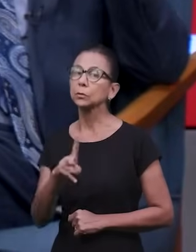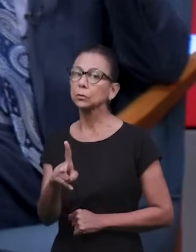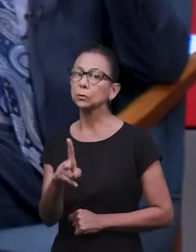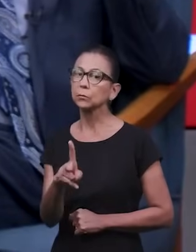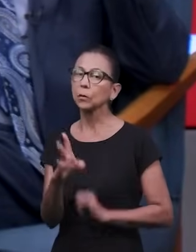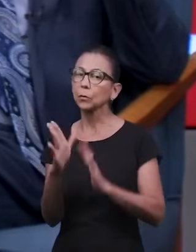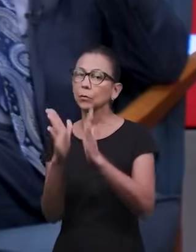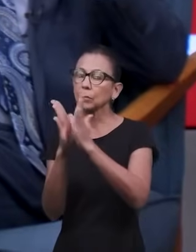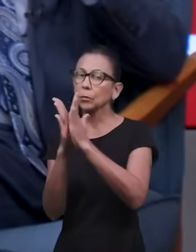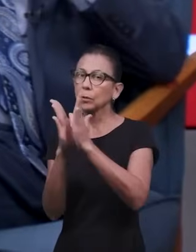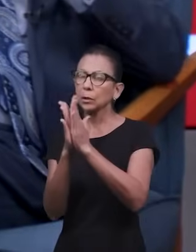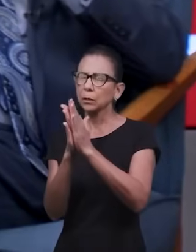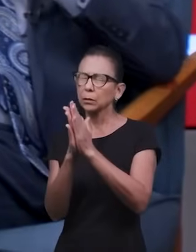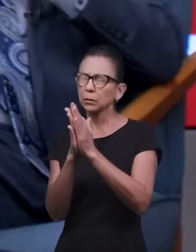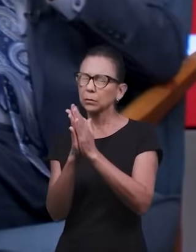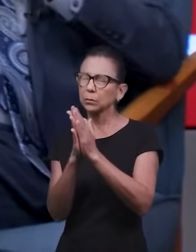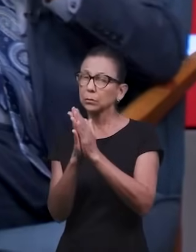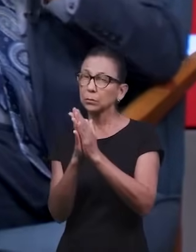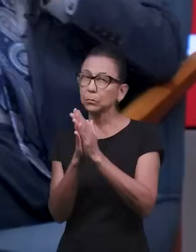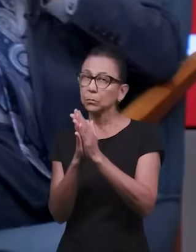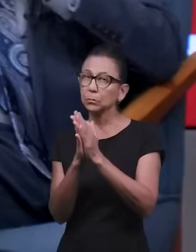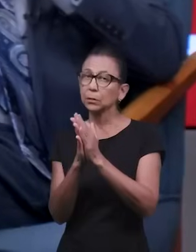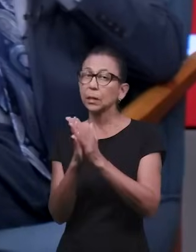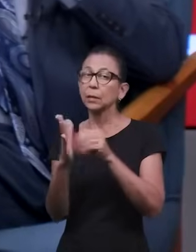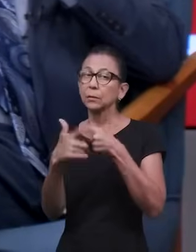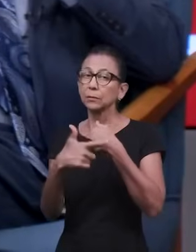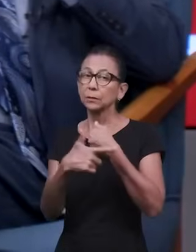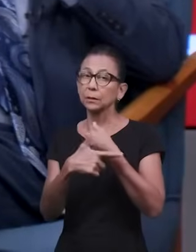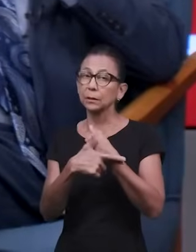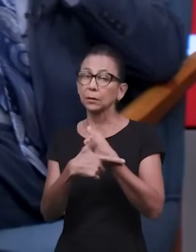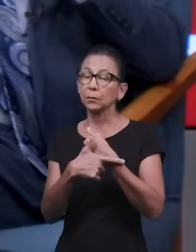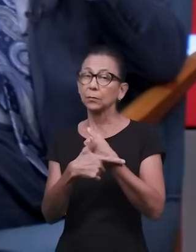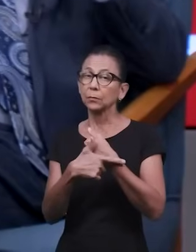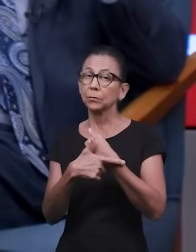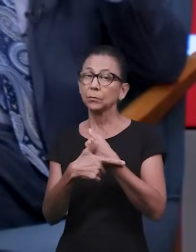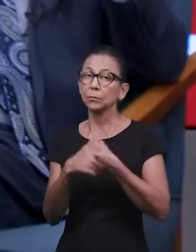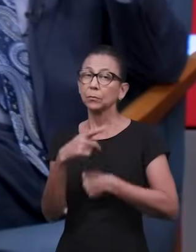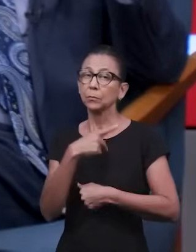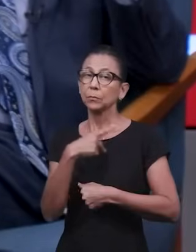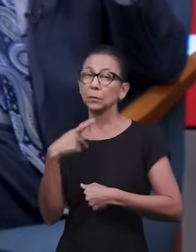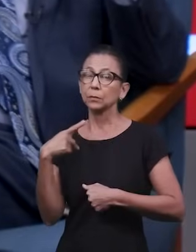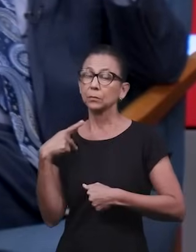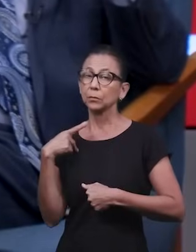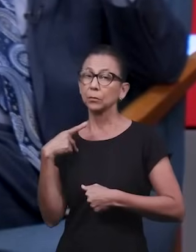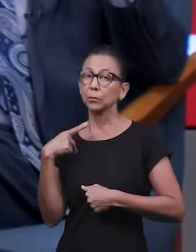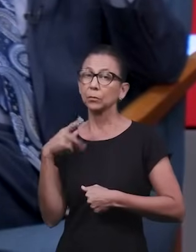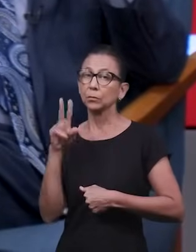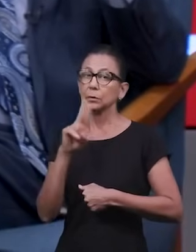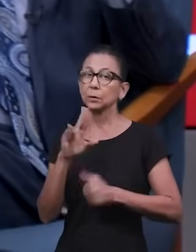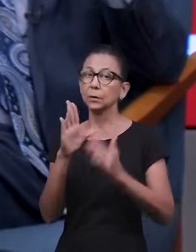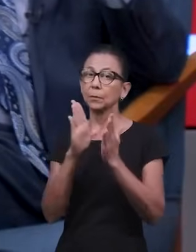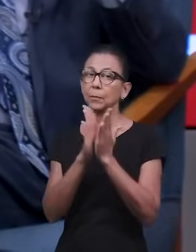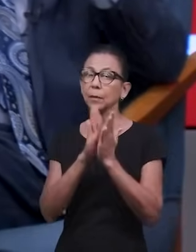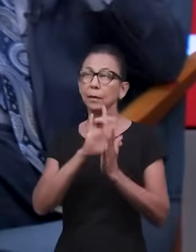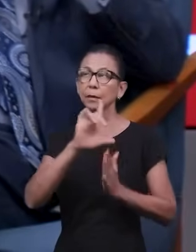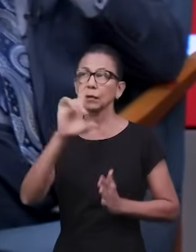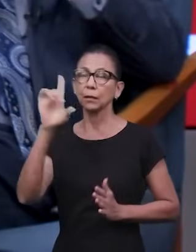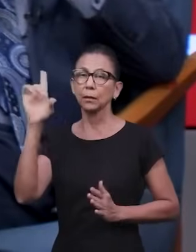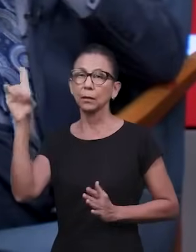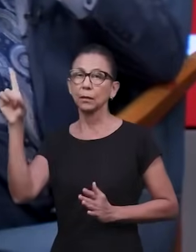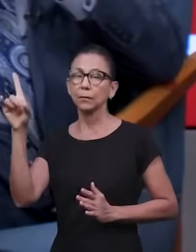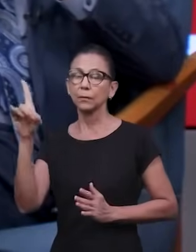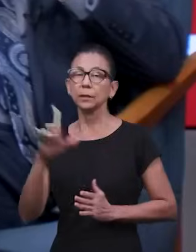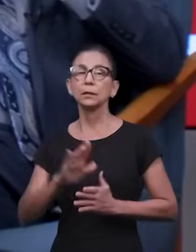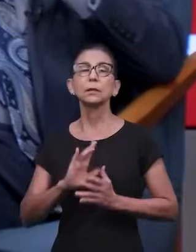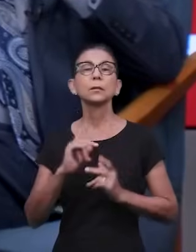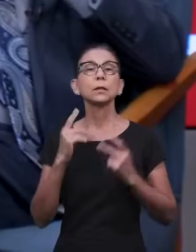ora Ministério da palavra o que seria o ministério da palavra o ministério